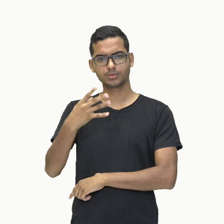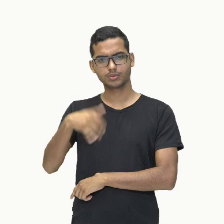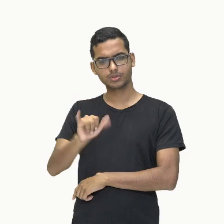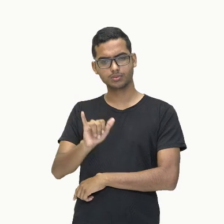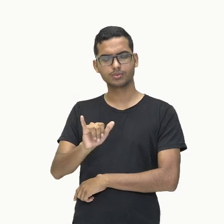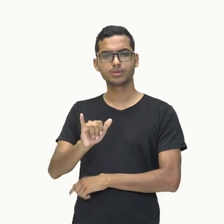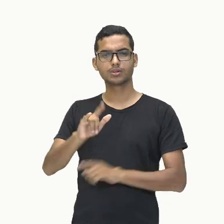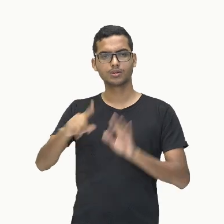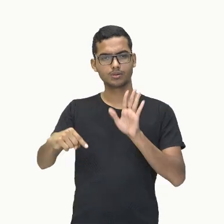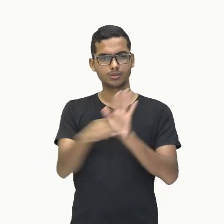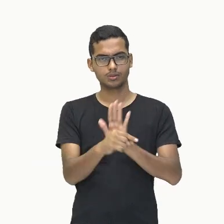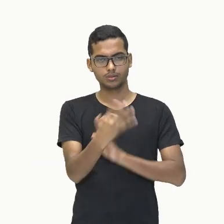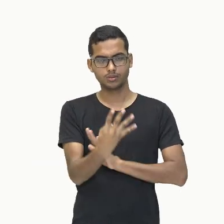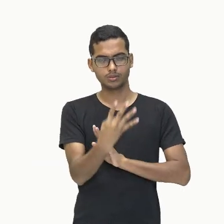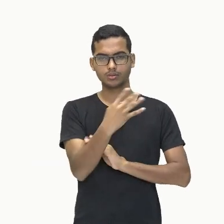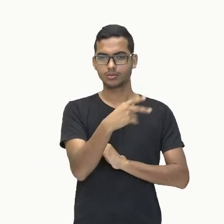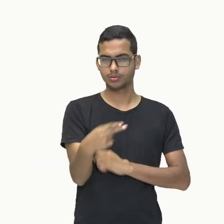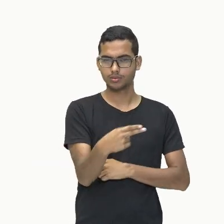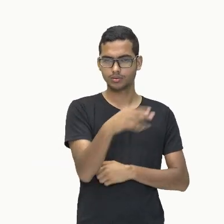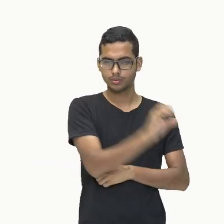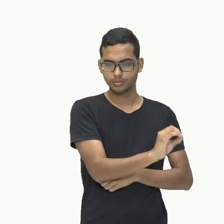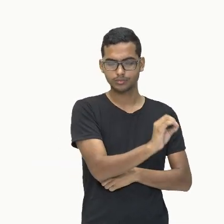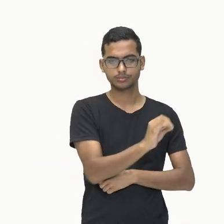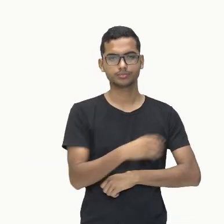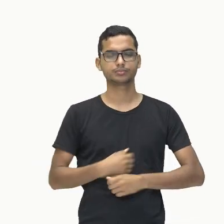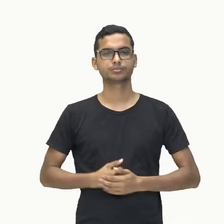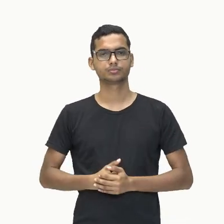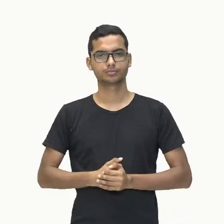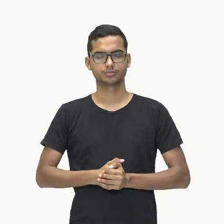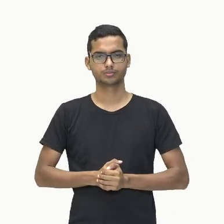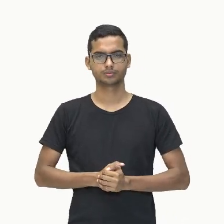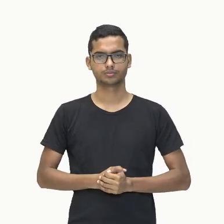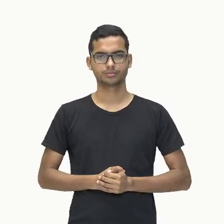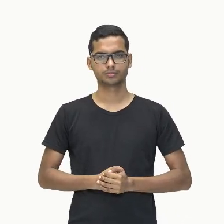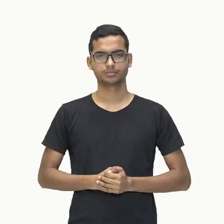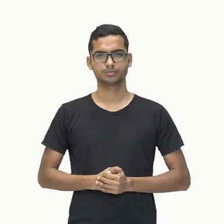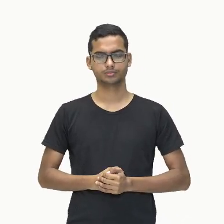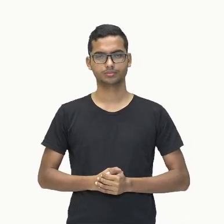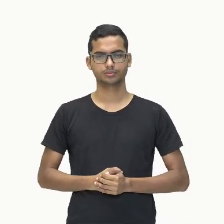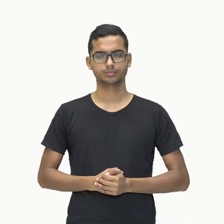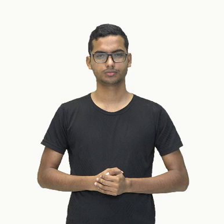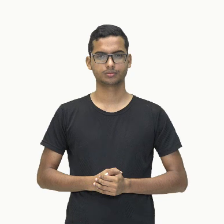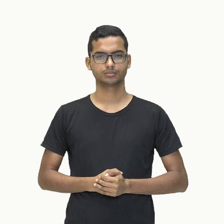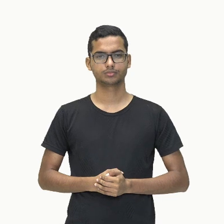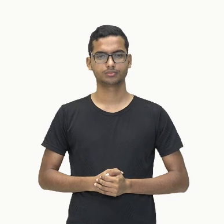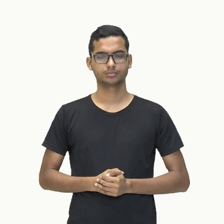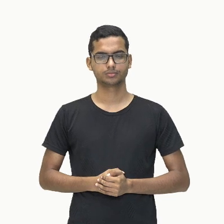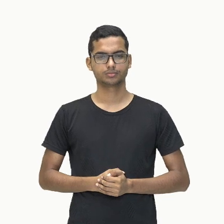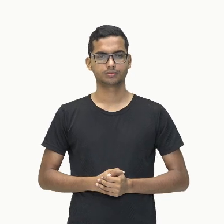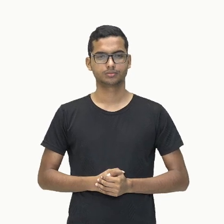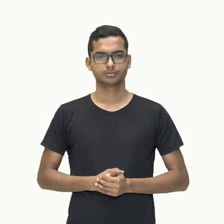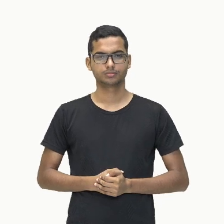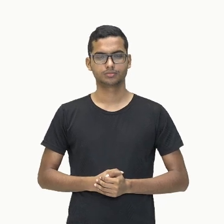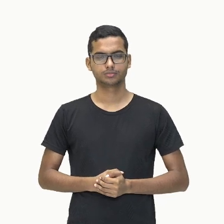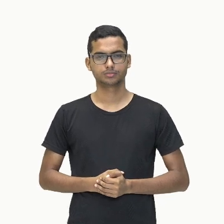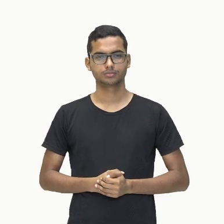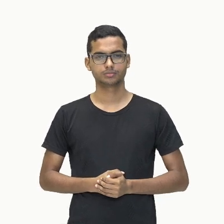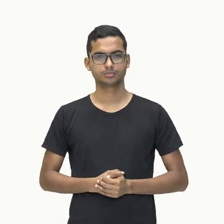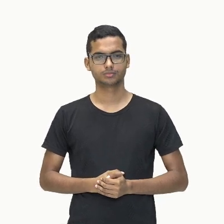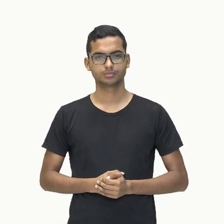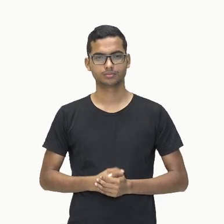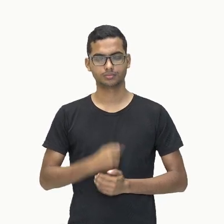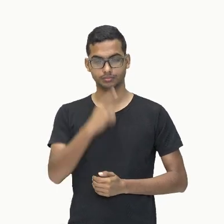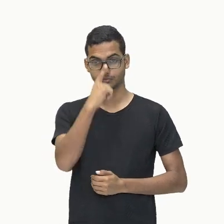chamamos aí de forma geral da equação da reta, tá bom? Então, essas duas equações, elas